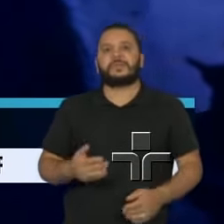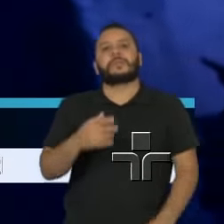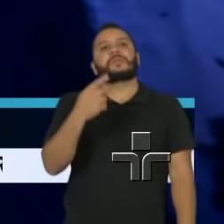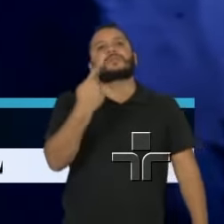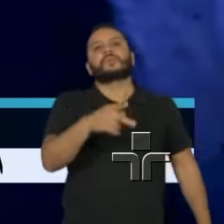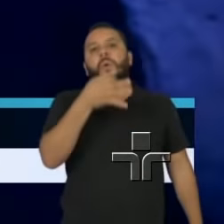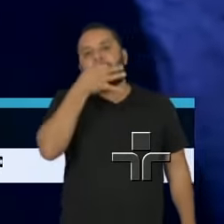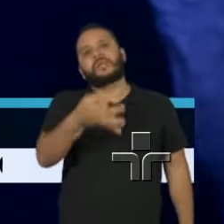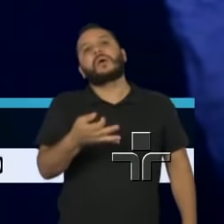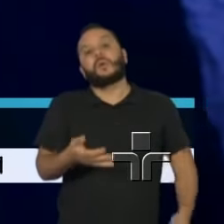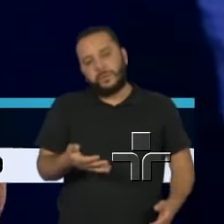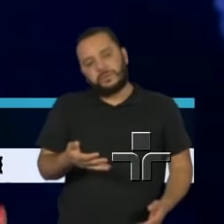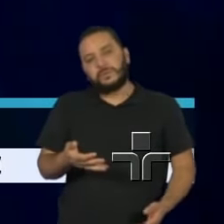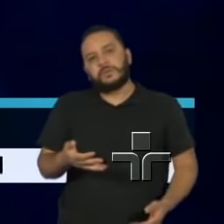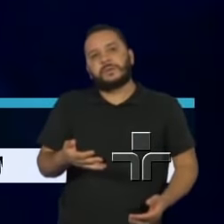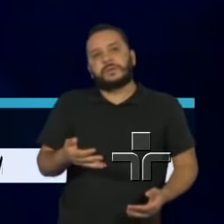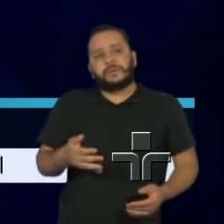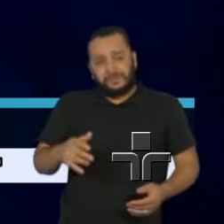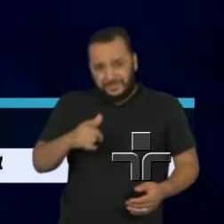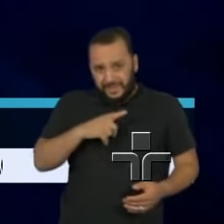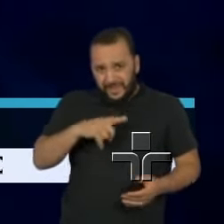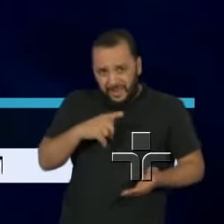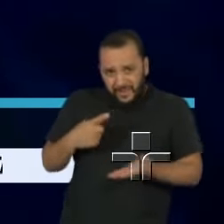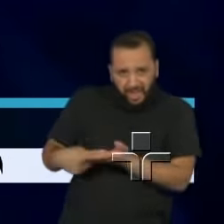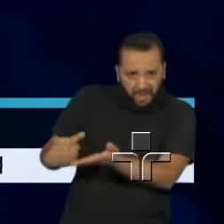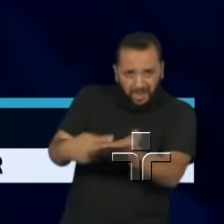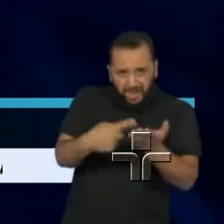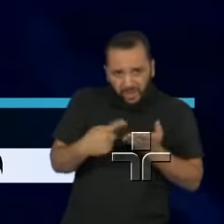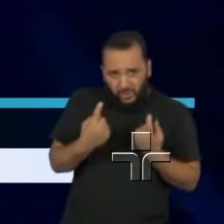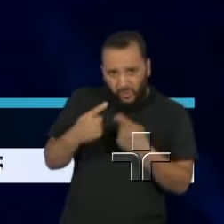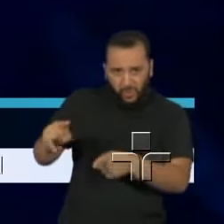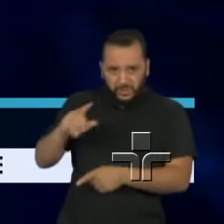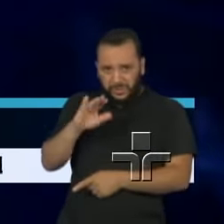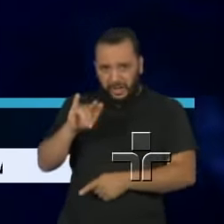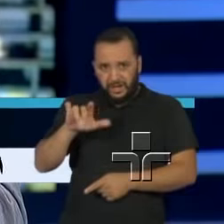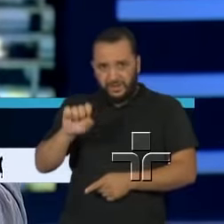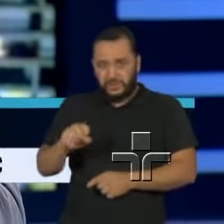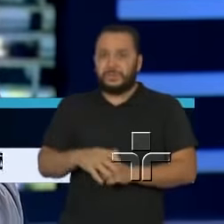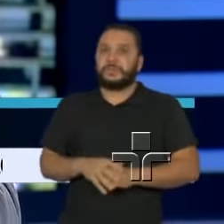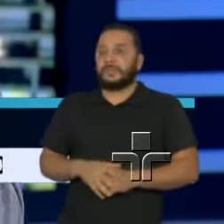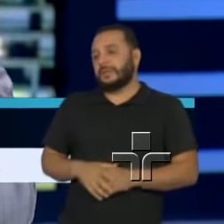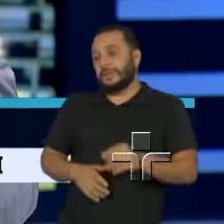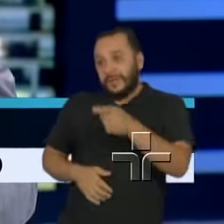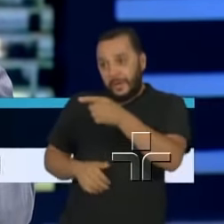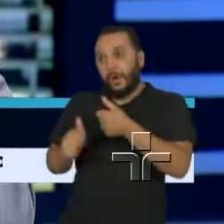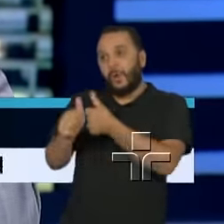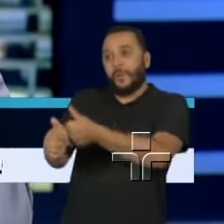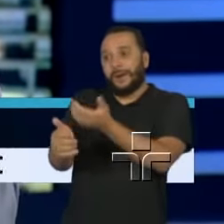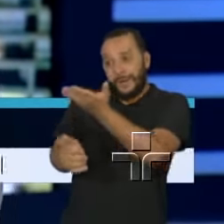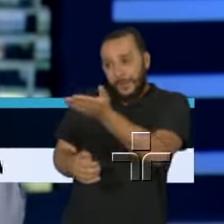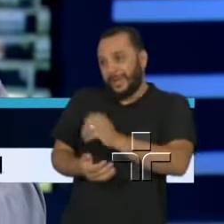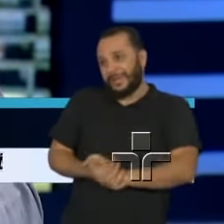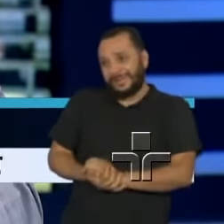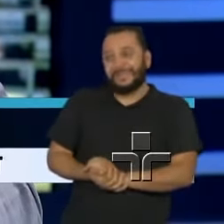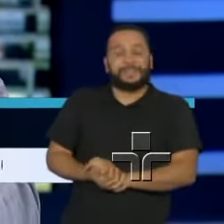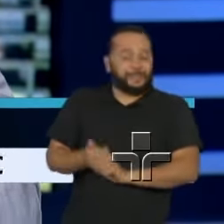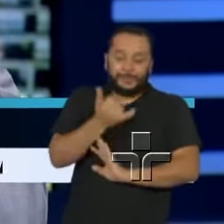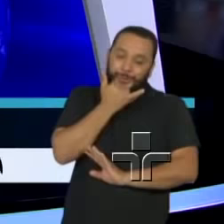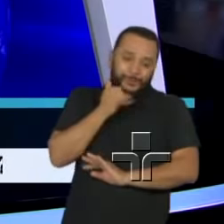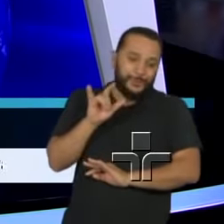Vicente, você acha que houve uma conspiração? Olha, eu acompanho o Fausto. Acompanho o relator. Acompanho o